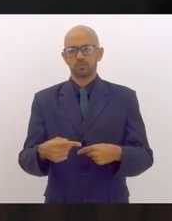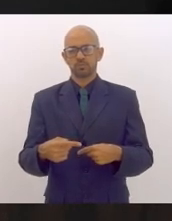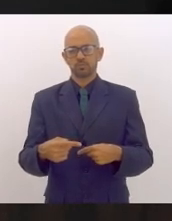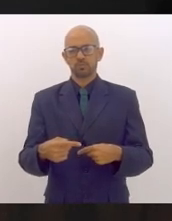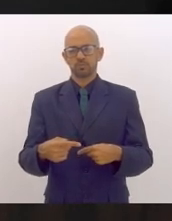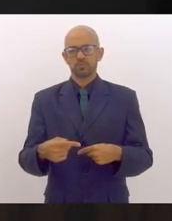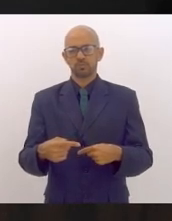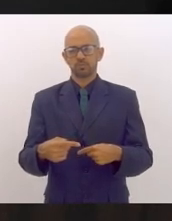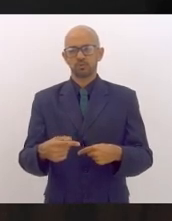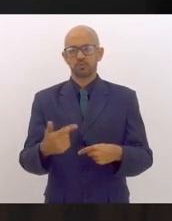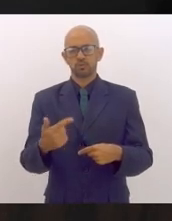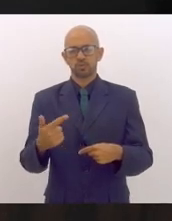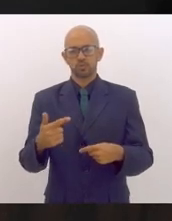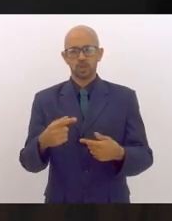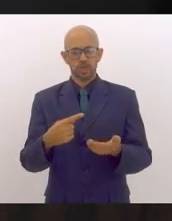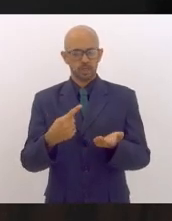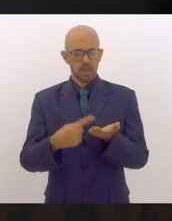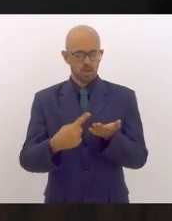sem acordos, tá ok?